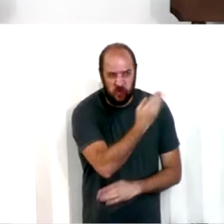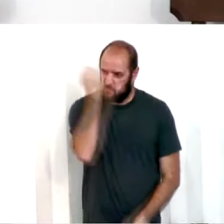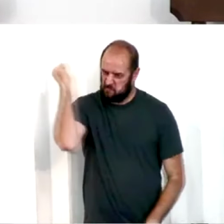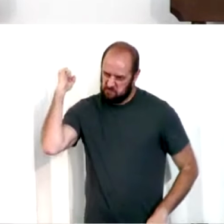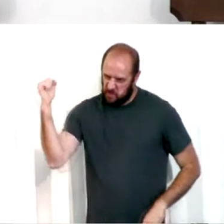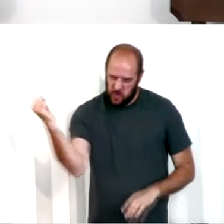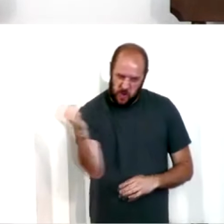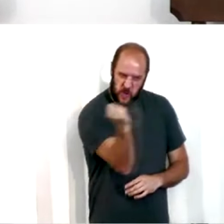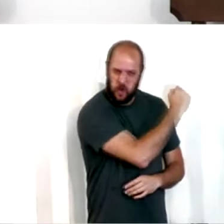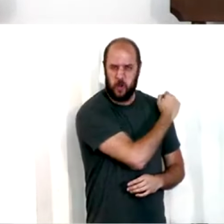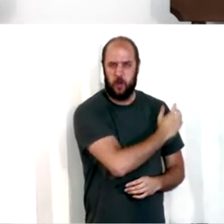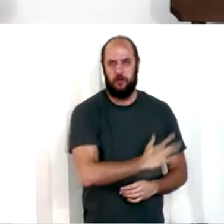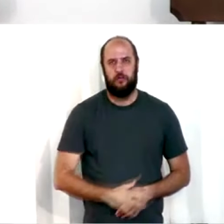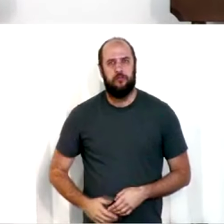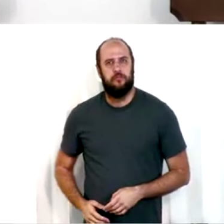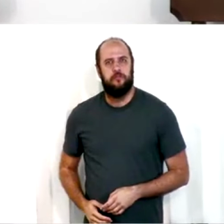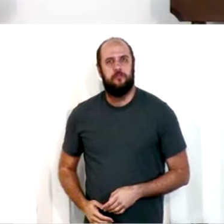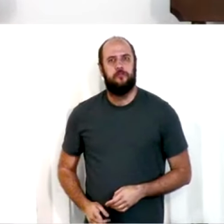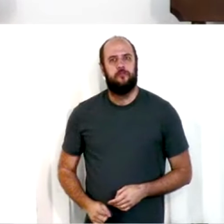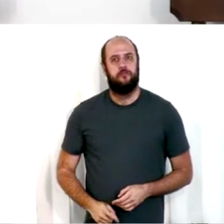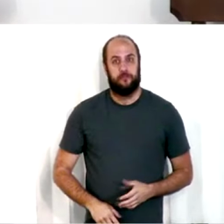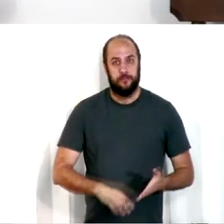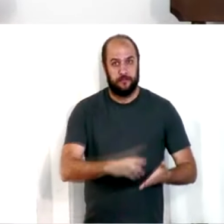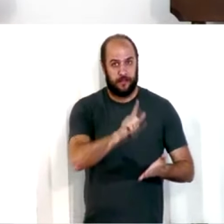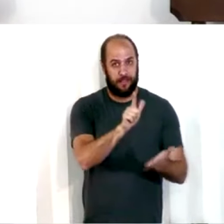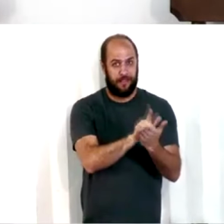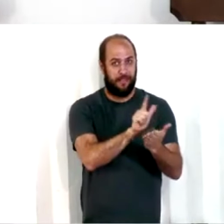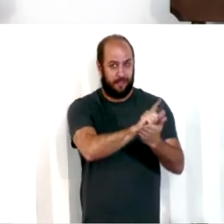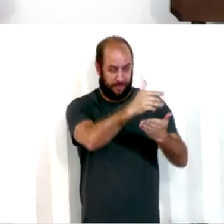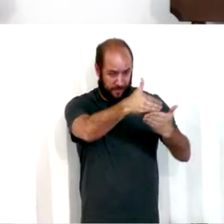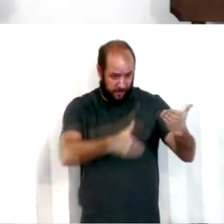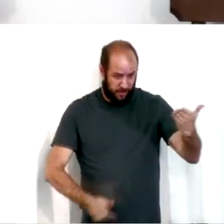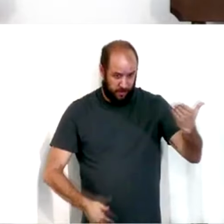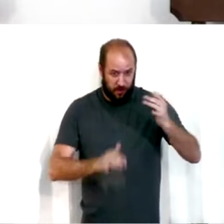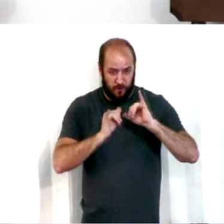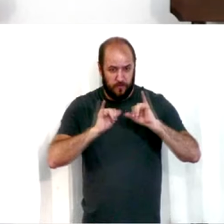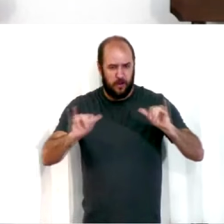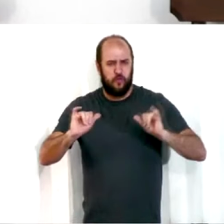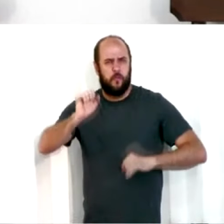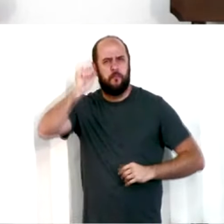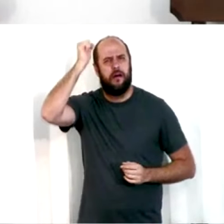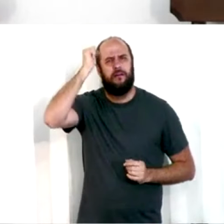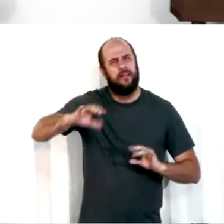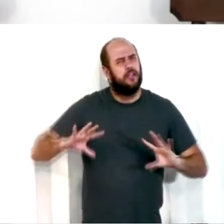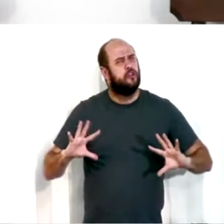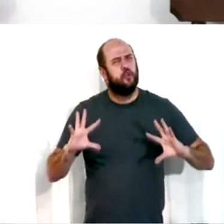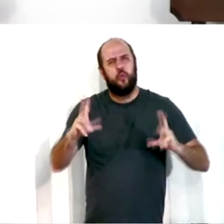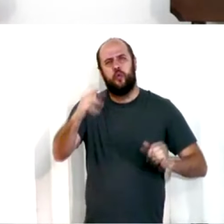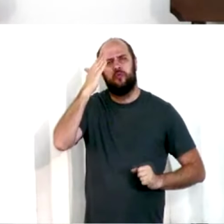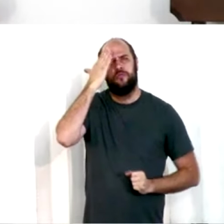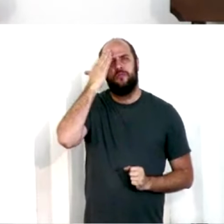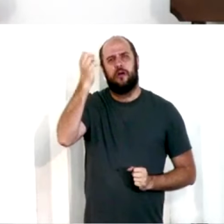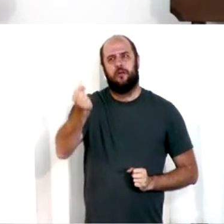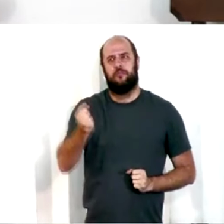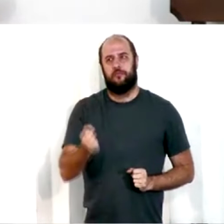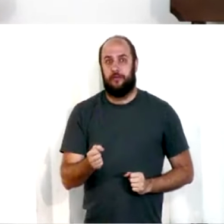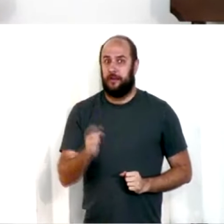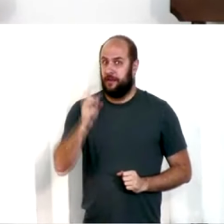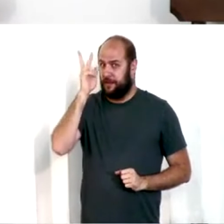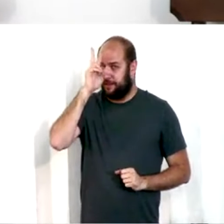eles. Falou, baixou um decreto, falou, pode matar todos os sábios da Babilônia. Lembre-se que Daniel era um